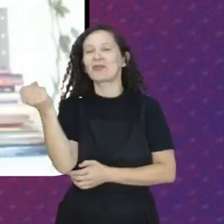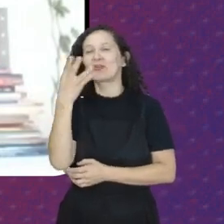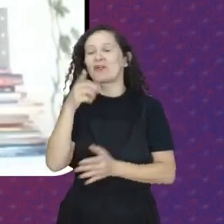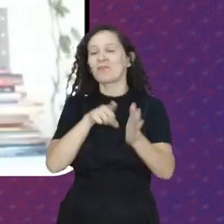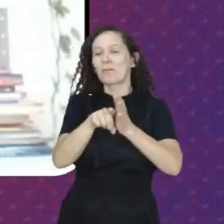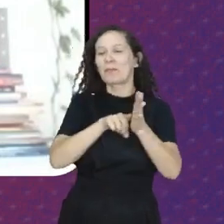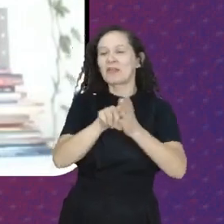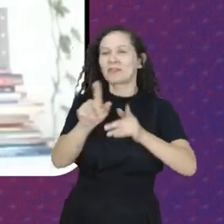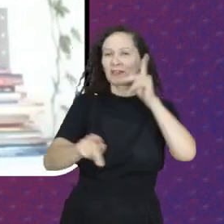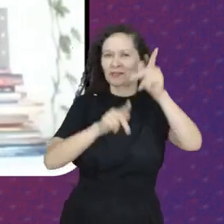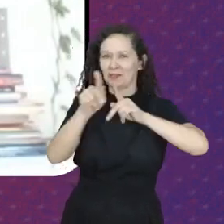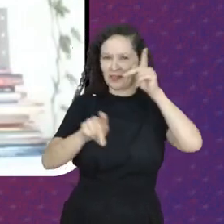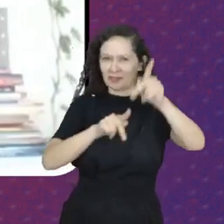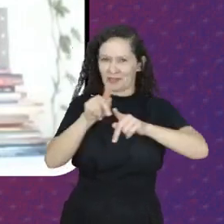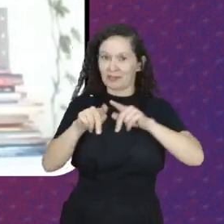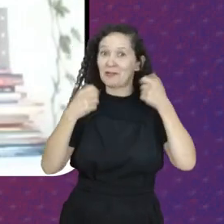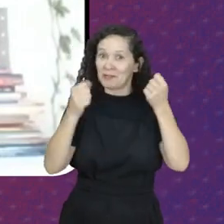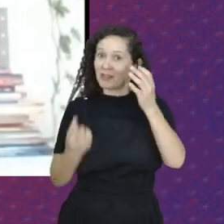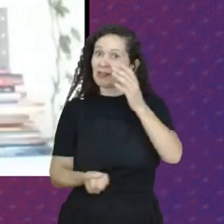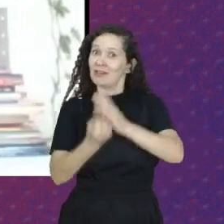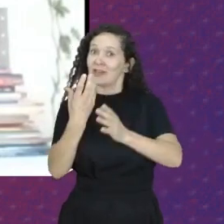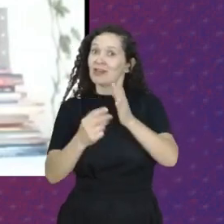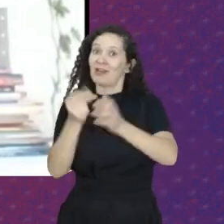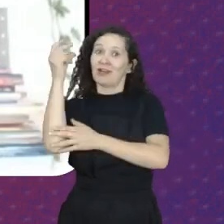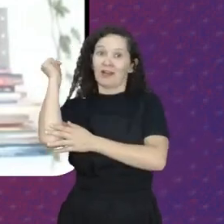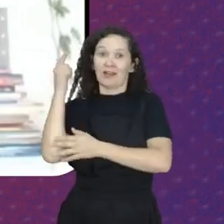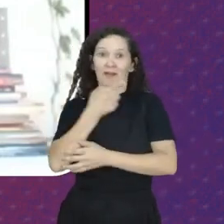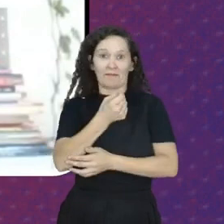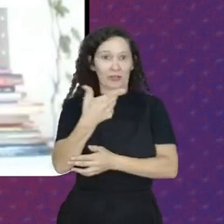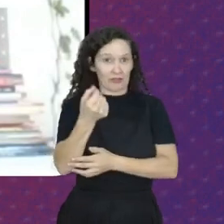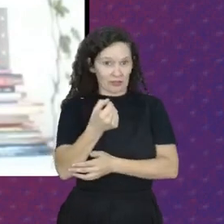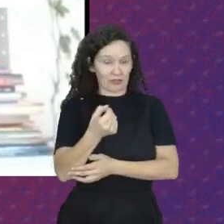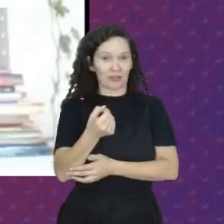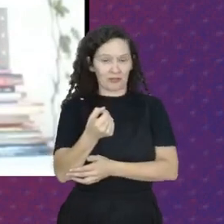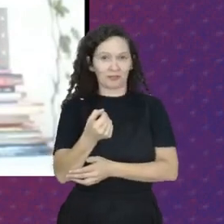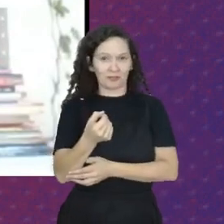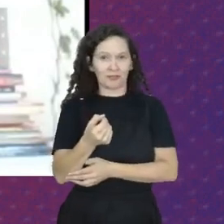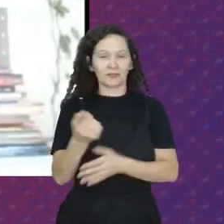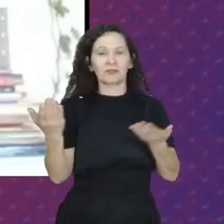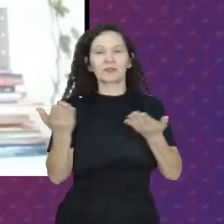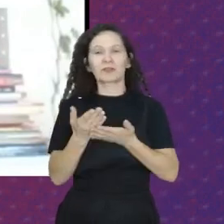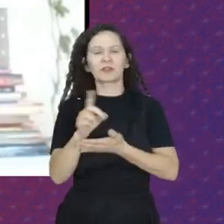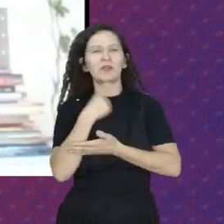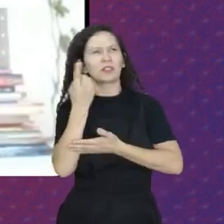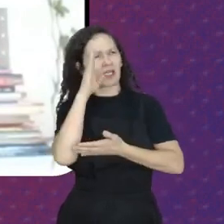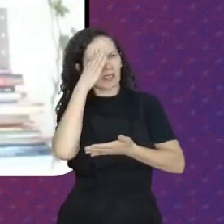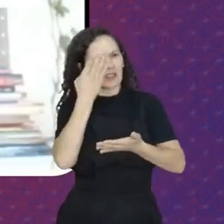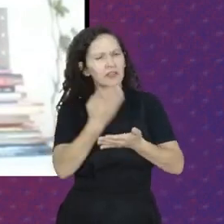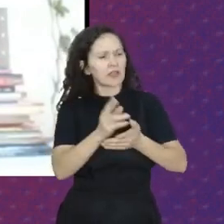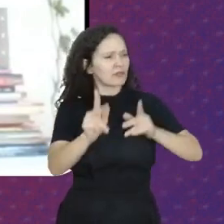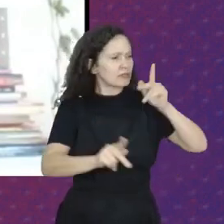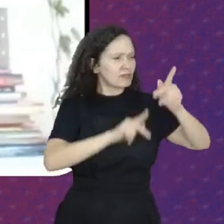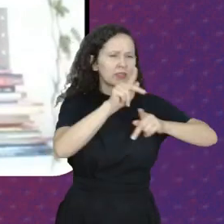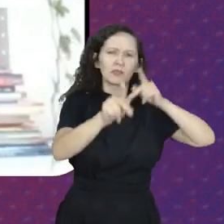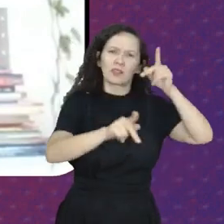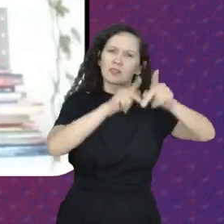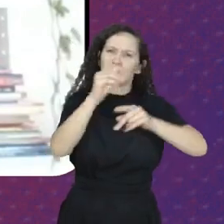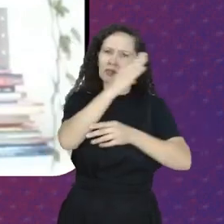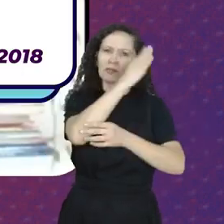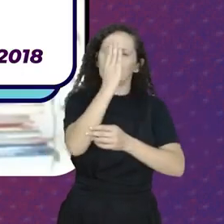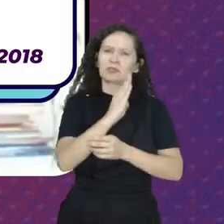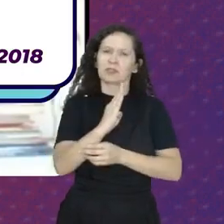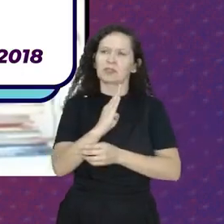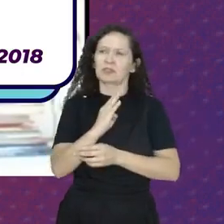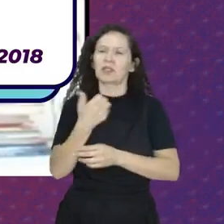censo populacional, que deveria ter sido feito em 2020, nós estimamos uma população